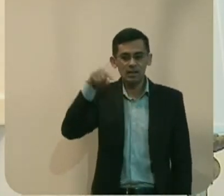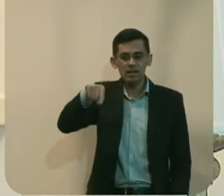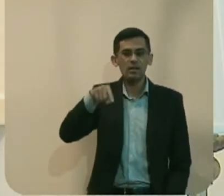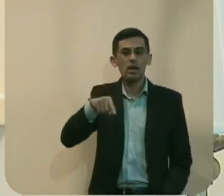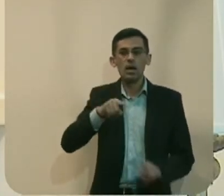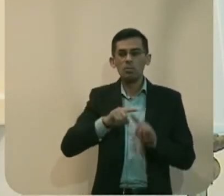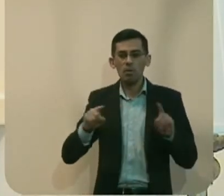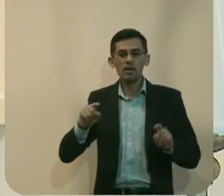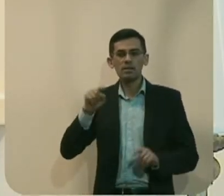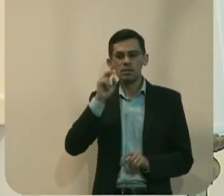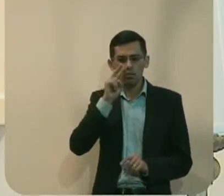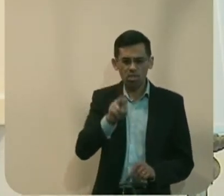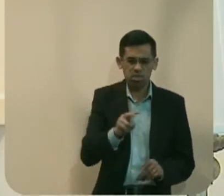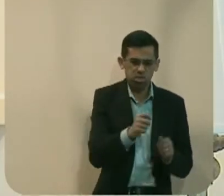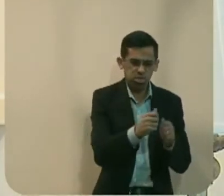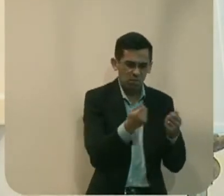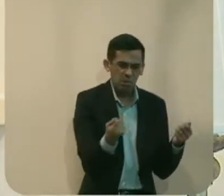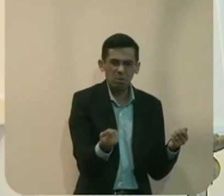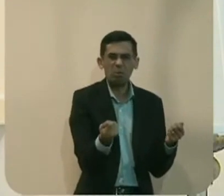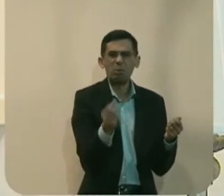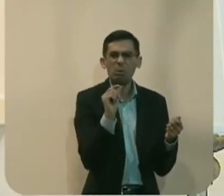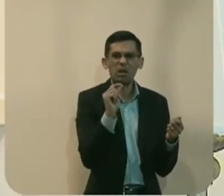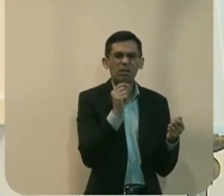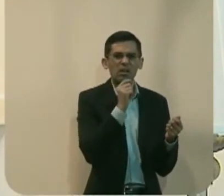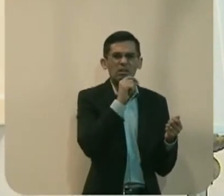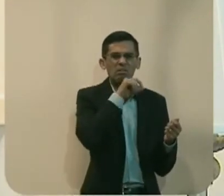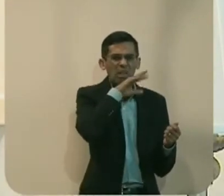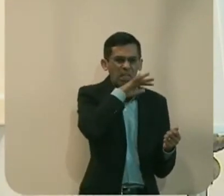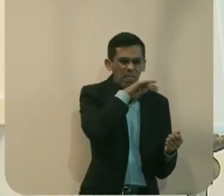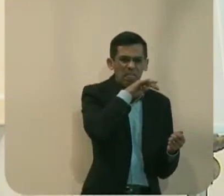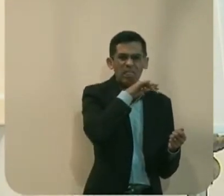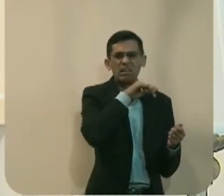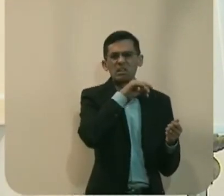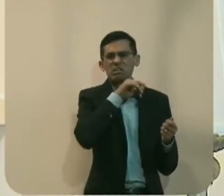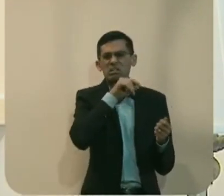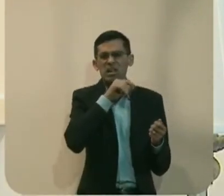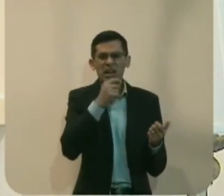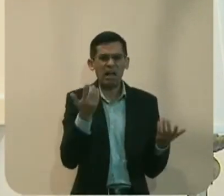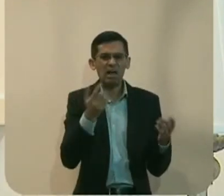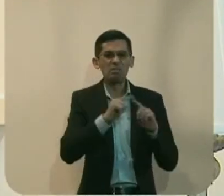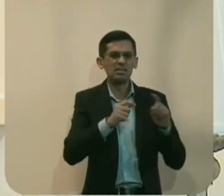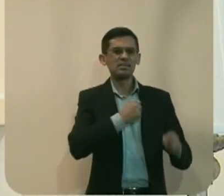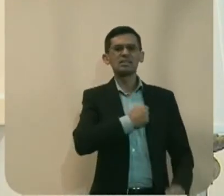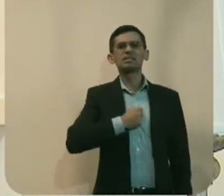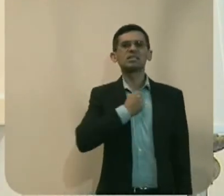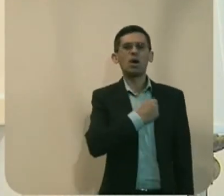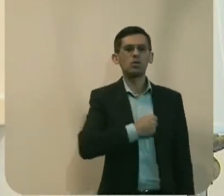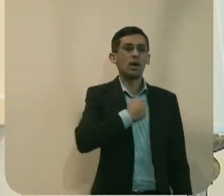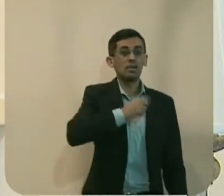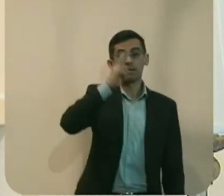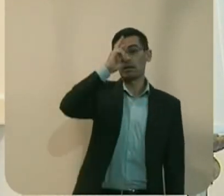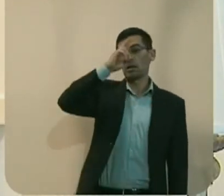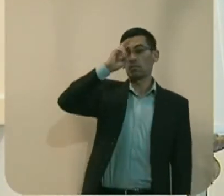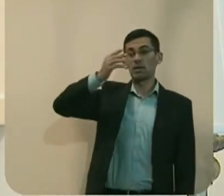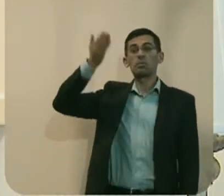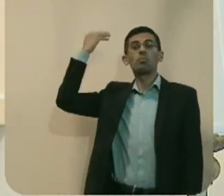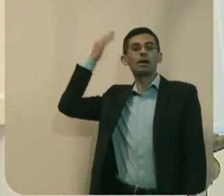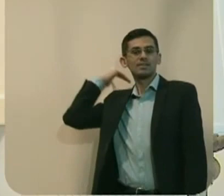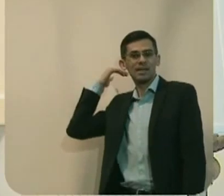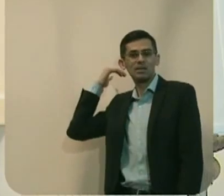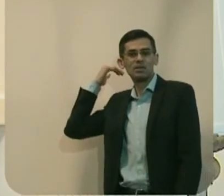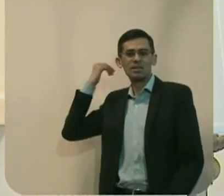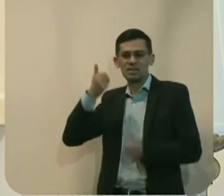era visto, aquele pão era visto como um pão vil e tinham saudades das cebolas e dos pepinos